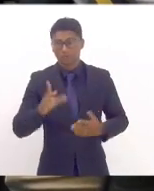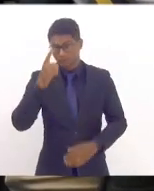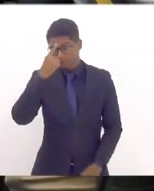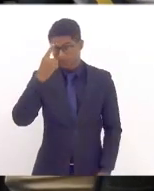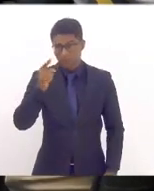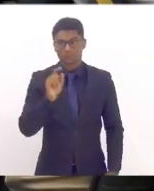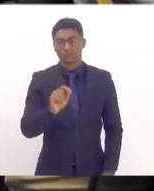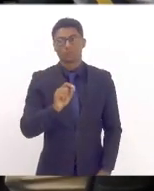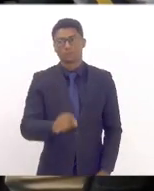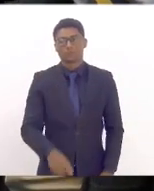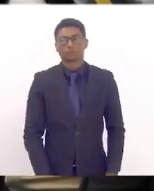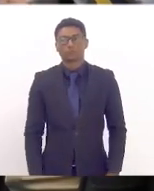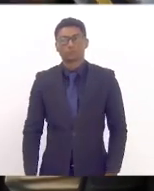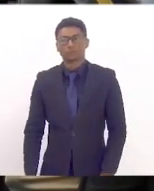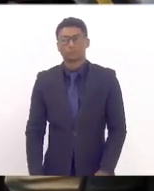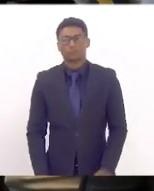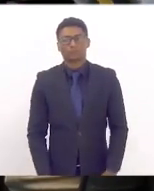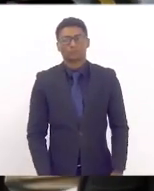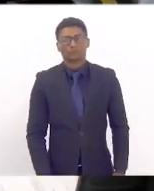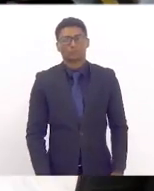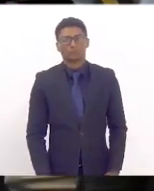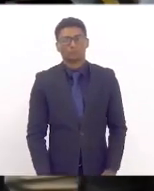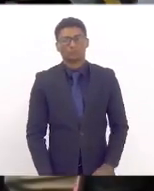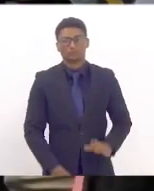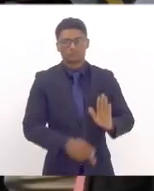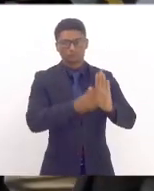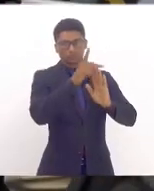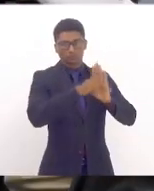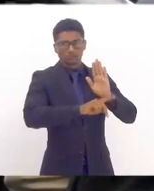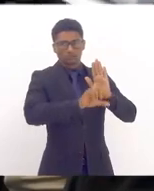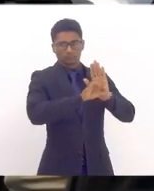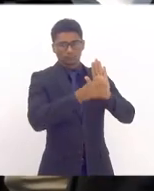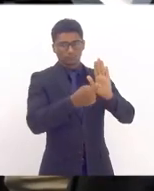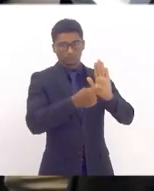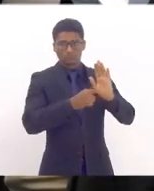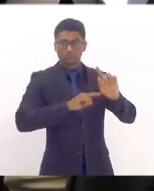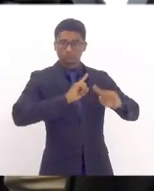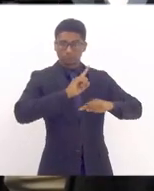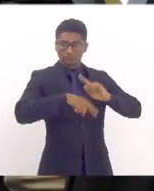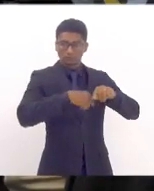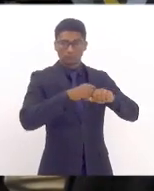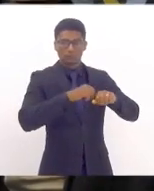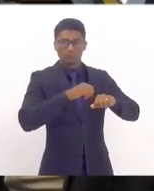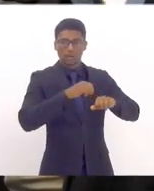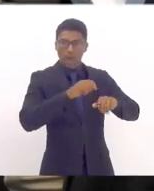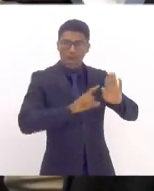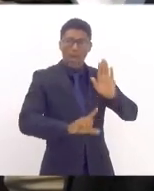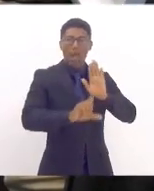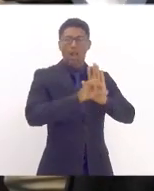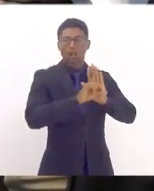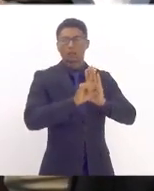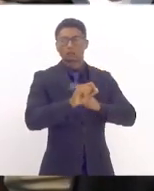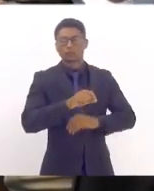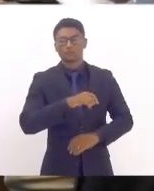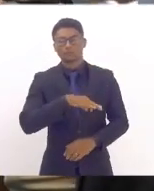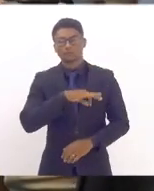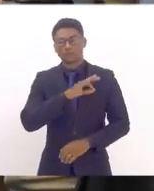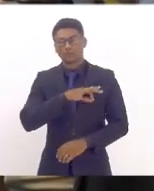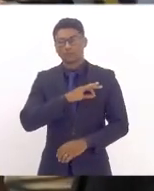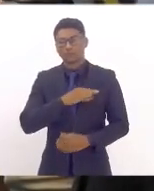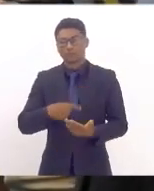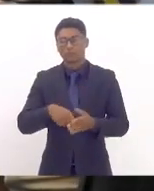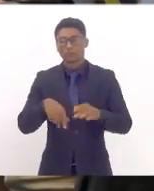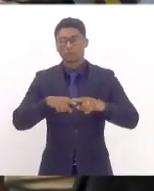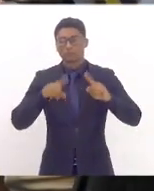que no projeto de lei que virou lei de reposição salarial do